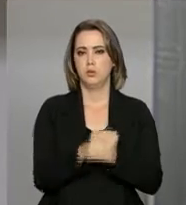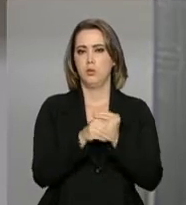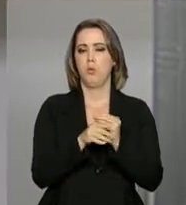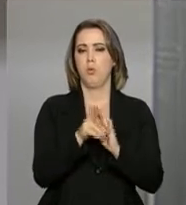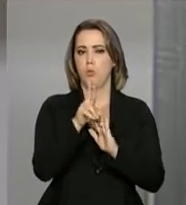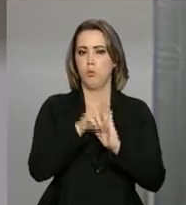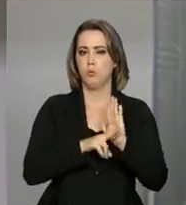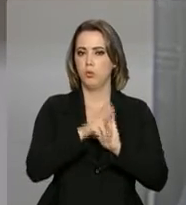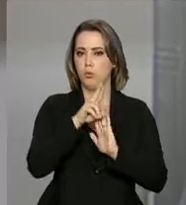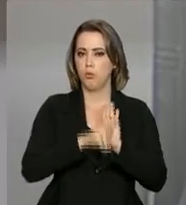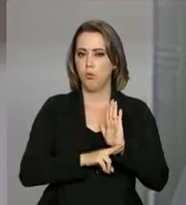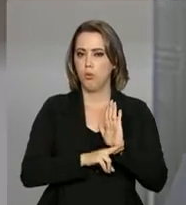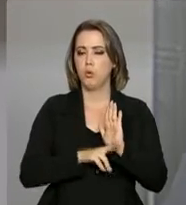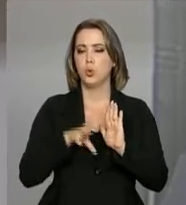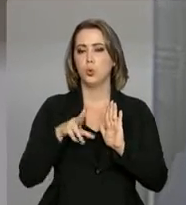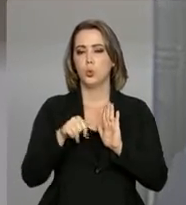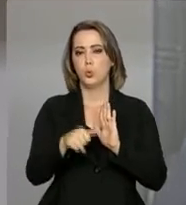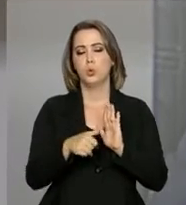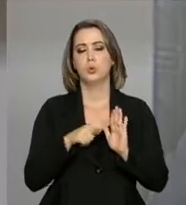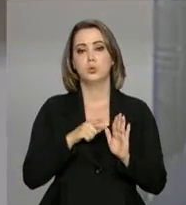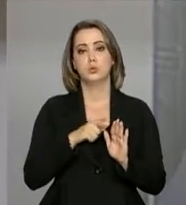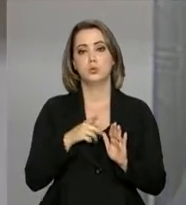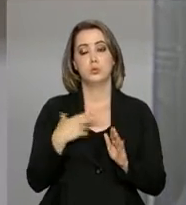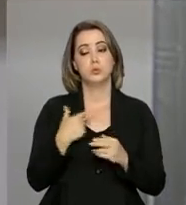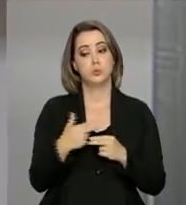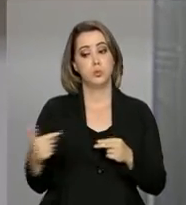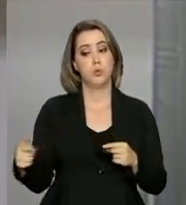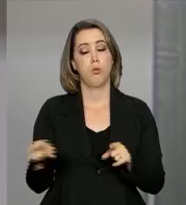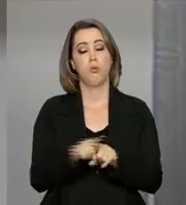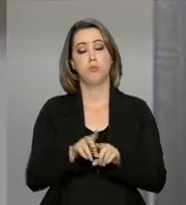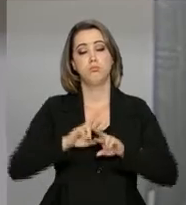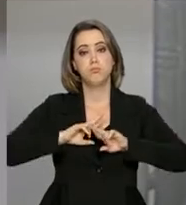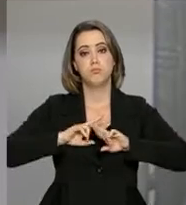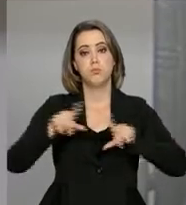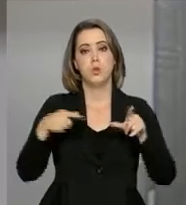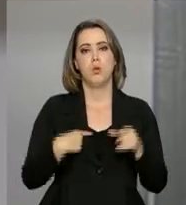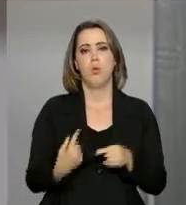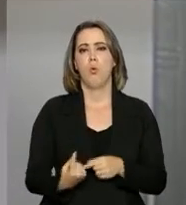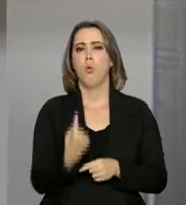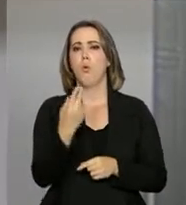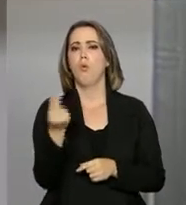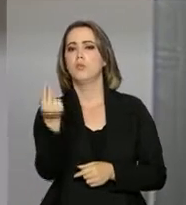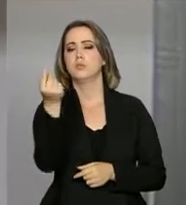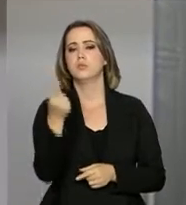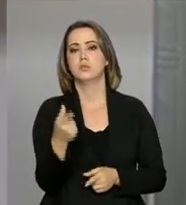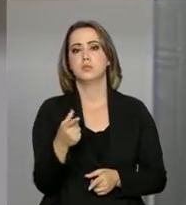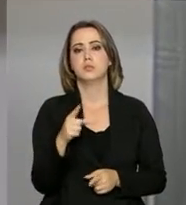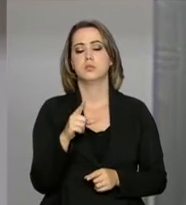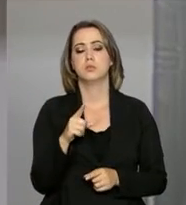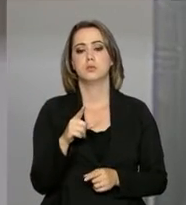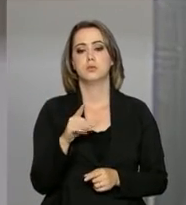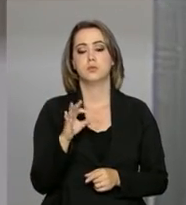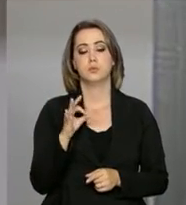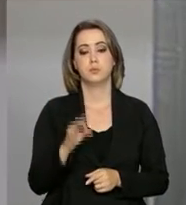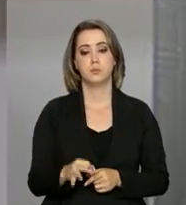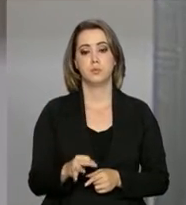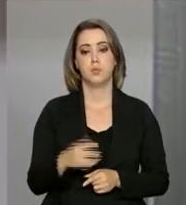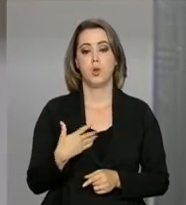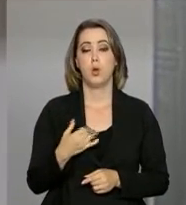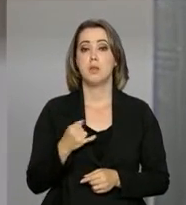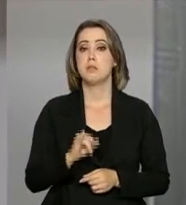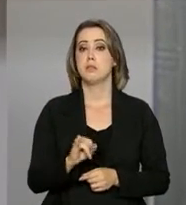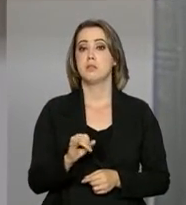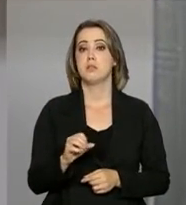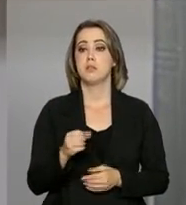temos base suficiente até para só dá para incluir no relatório um determinado valor muito bem o remanescente